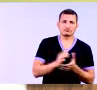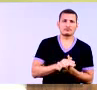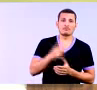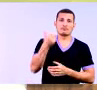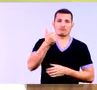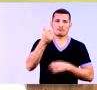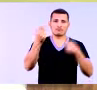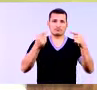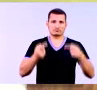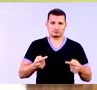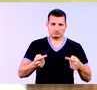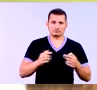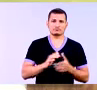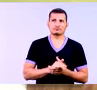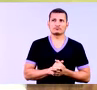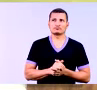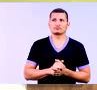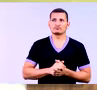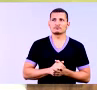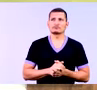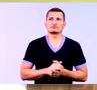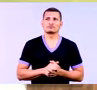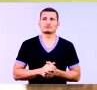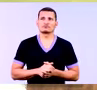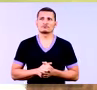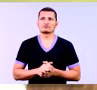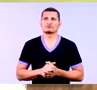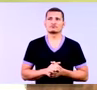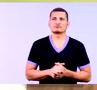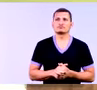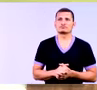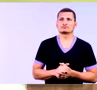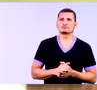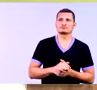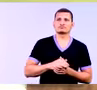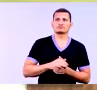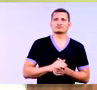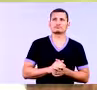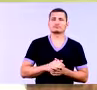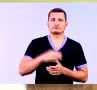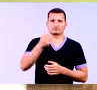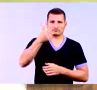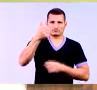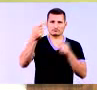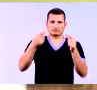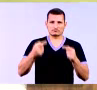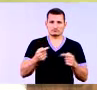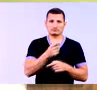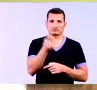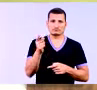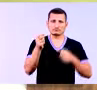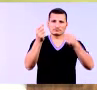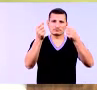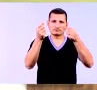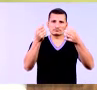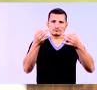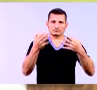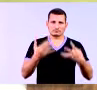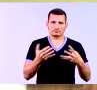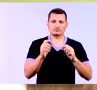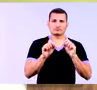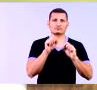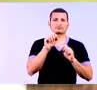questão, né, dentre as diversas questões que foram passadas a vocês, a primeira questão exigiu que vocês explicassem sobre o que é o